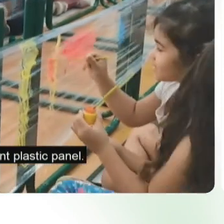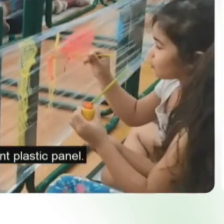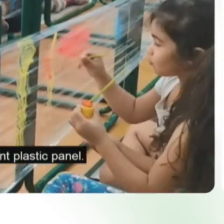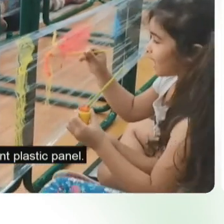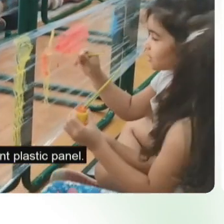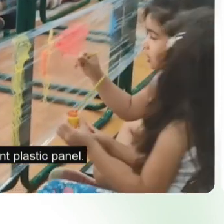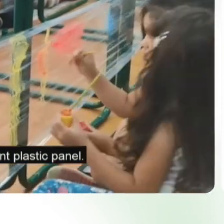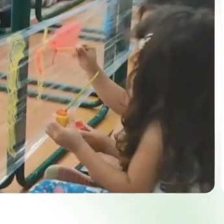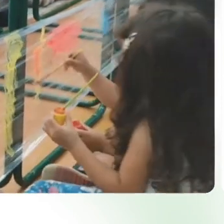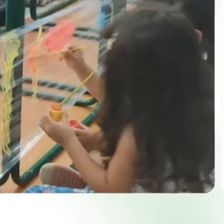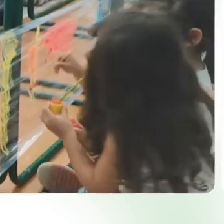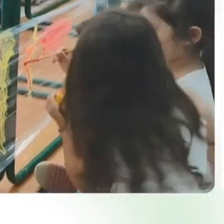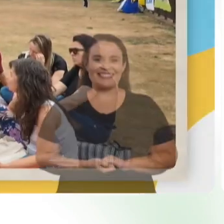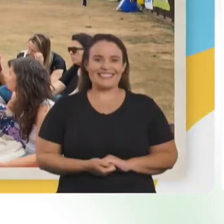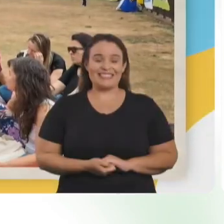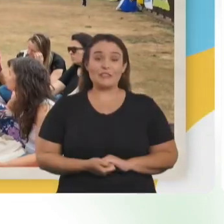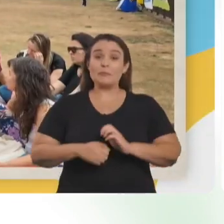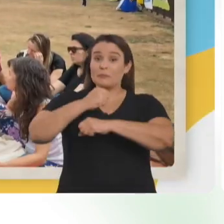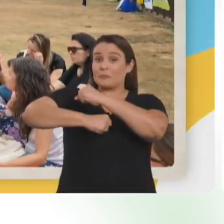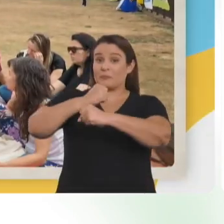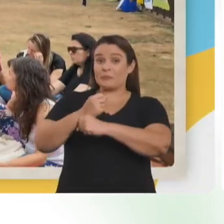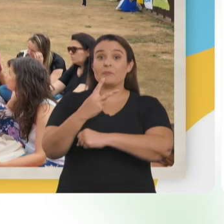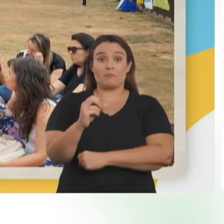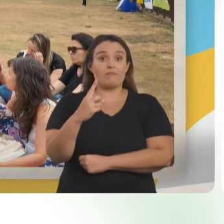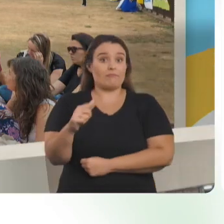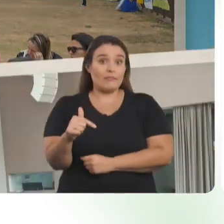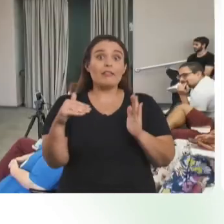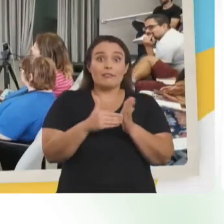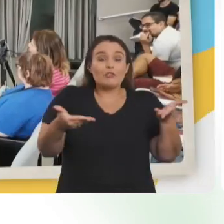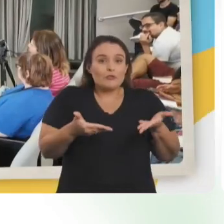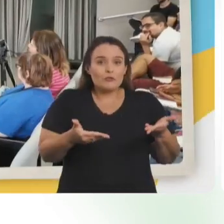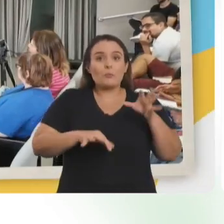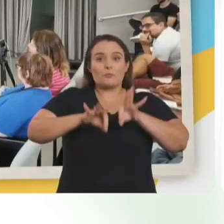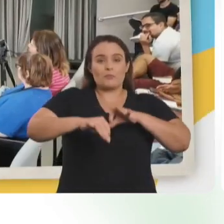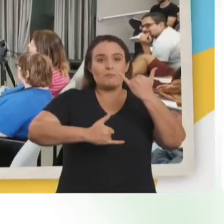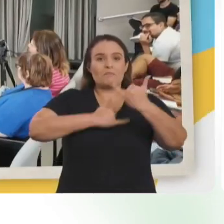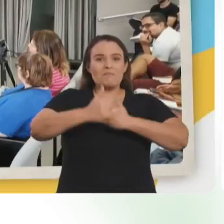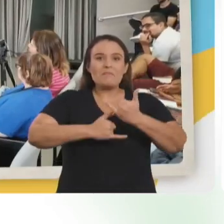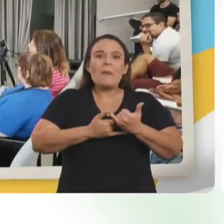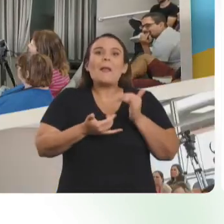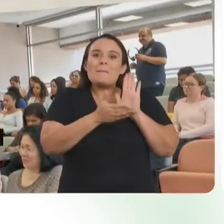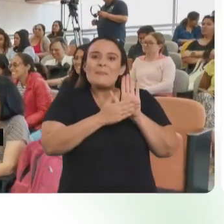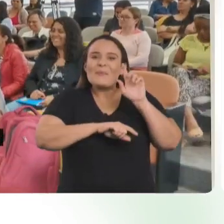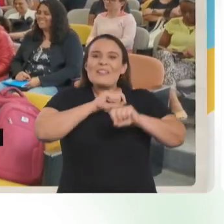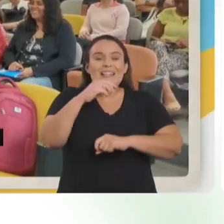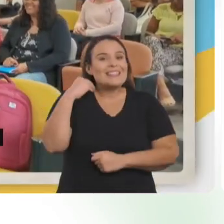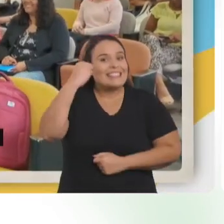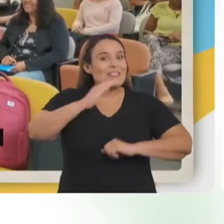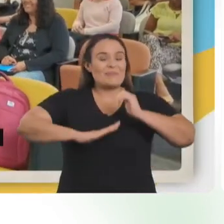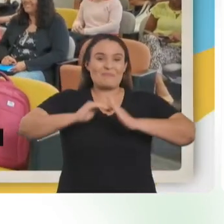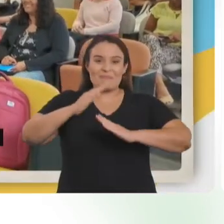de plástico transparente. Desde 2017, o Projeto Brincar propõe a criação e experimentação de